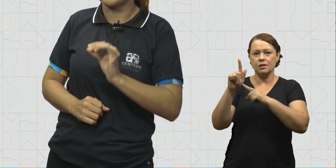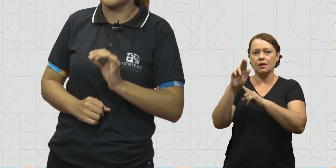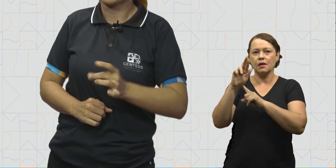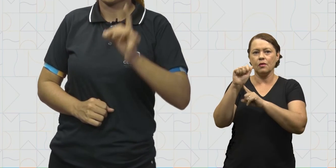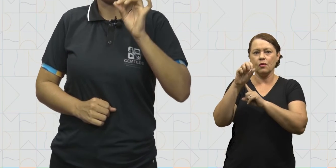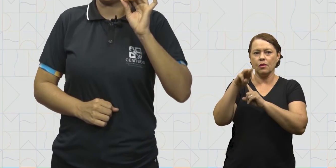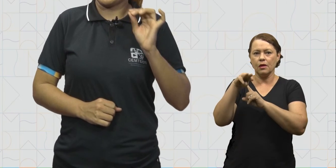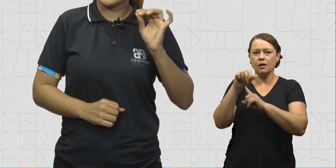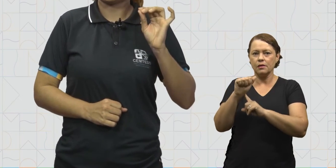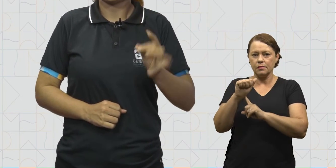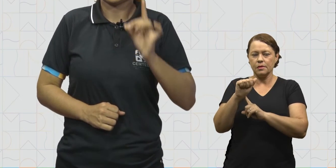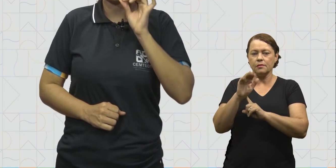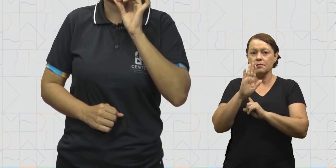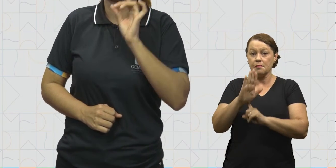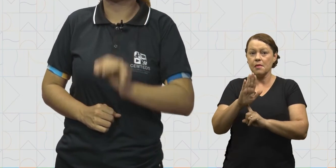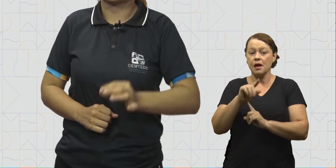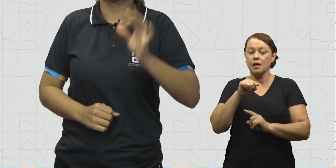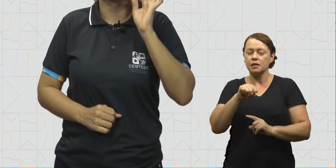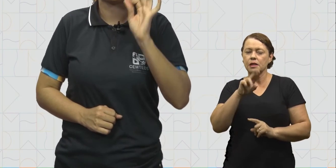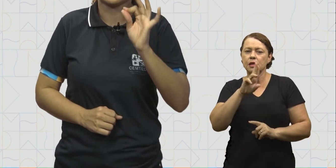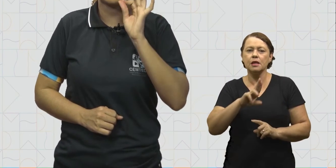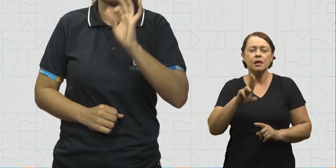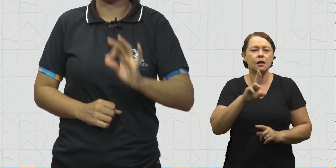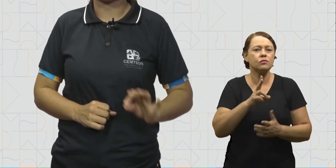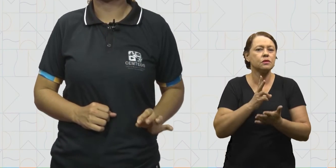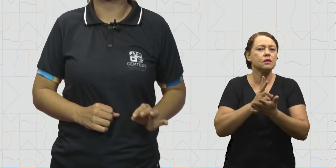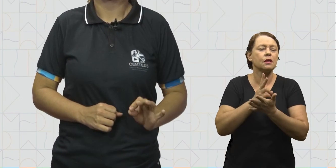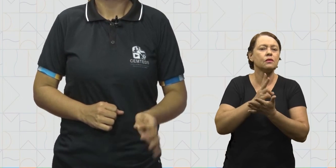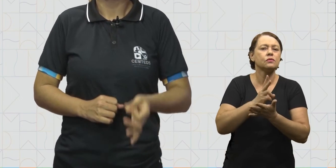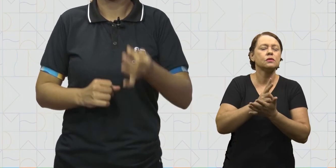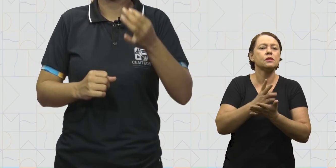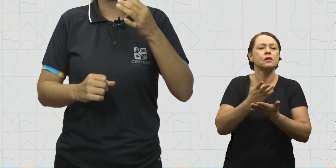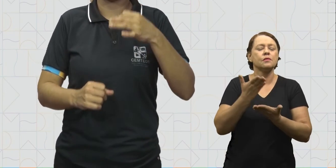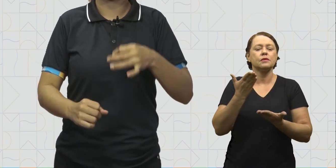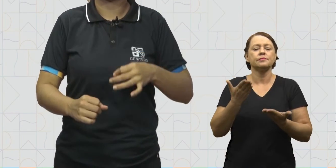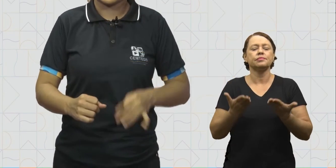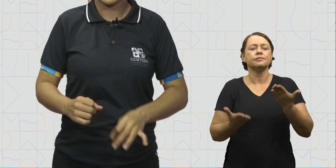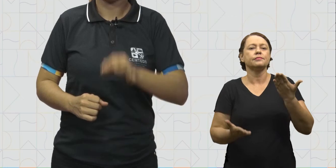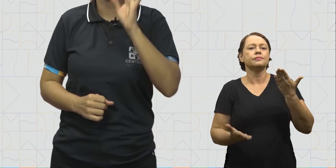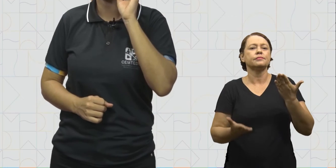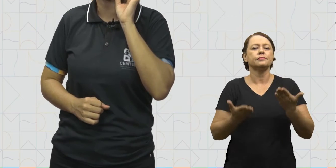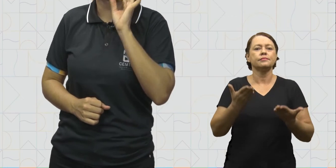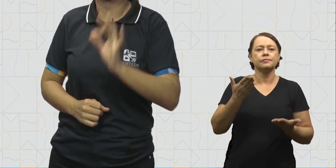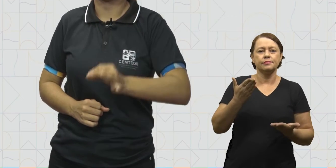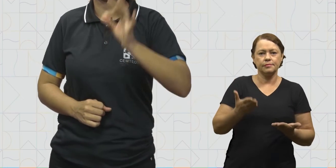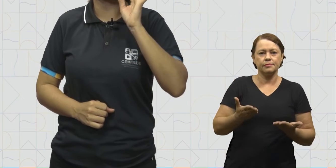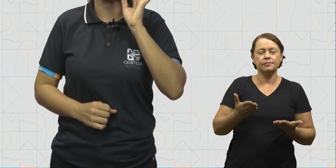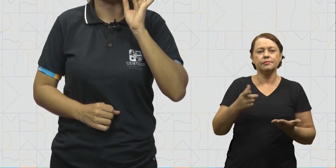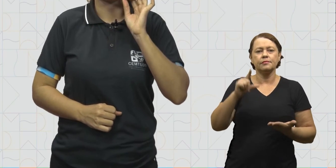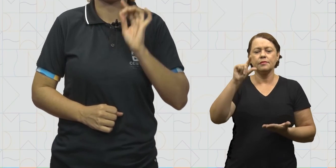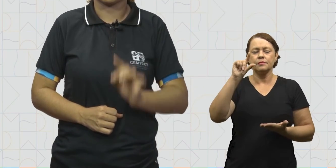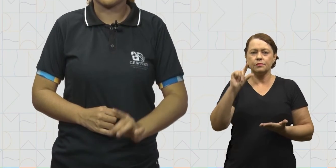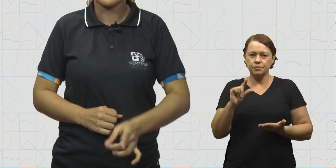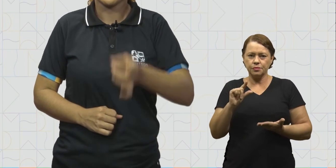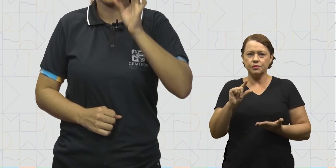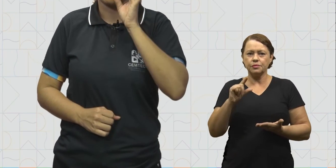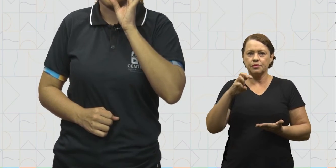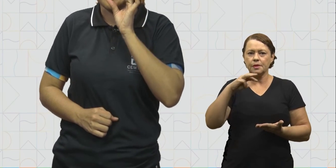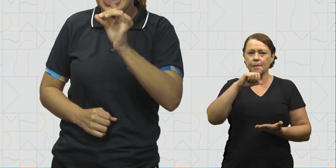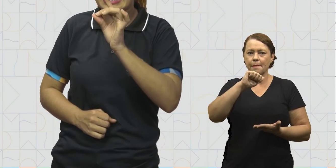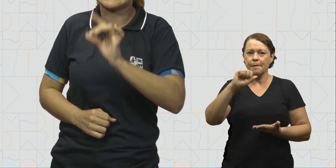o grama, mas ele é usado geralmente para pesar medidas de